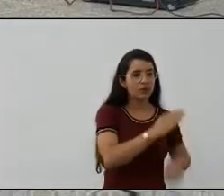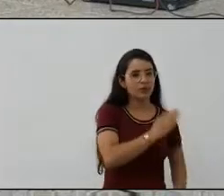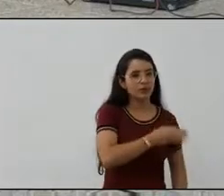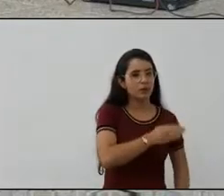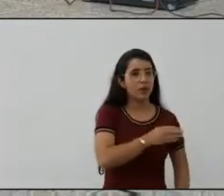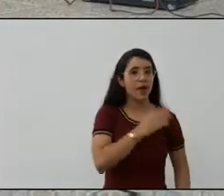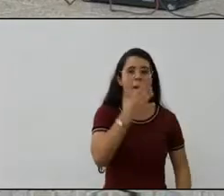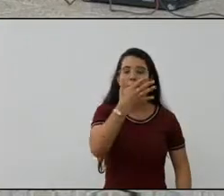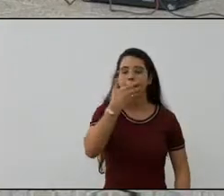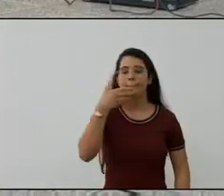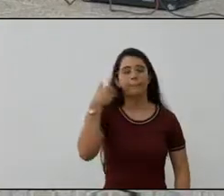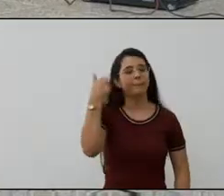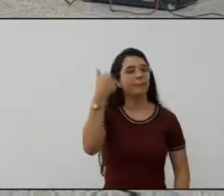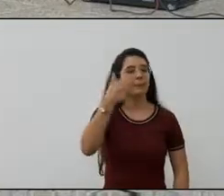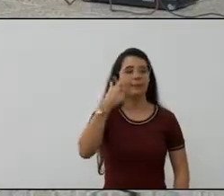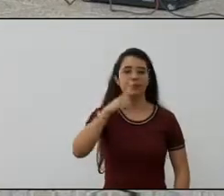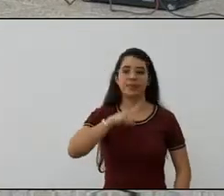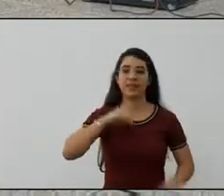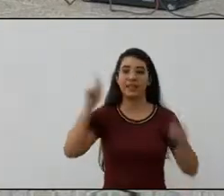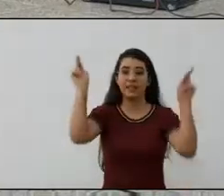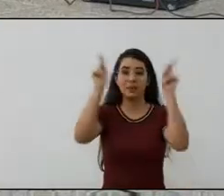razão.